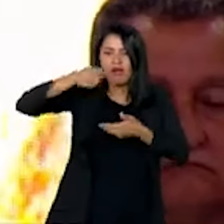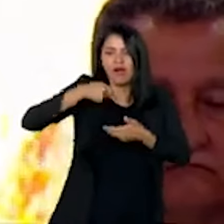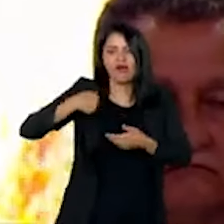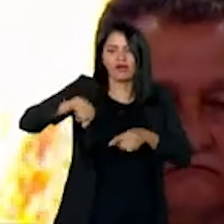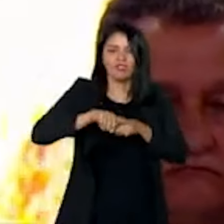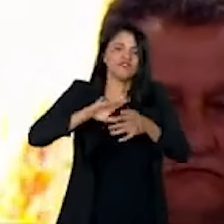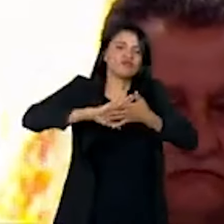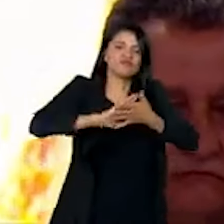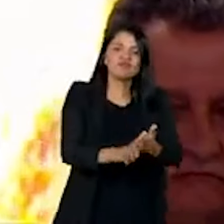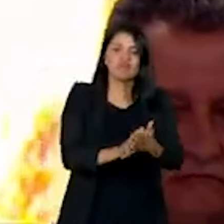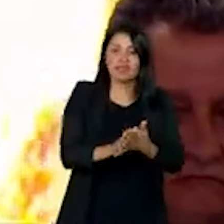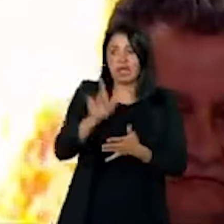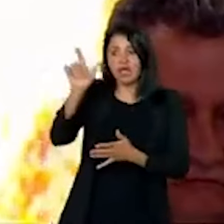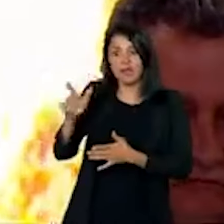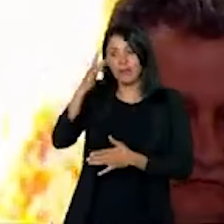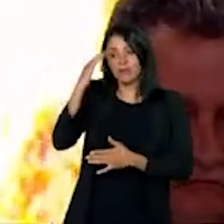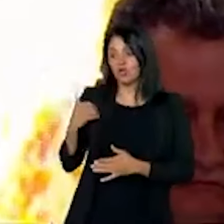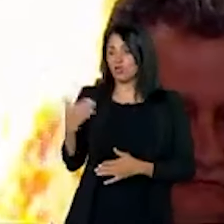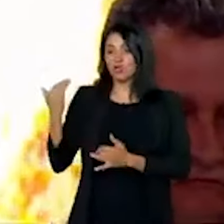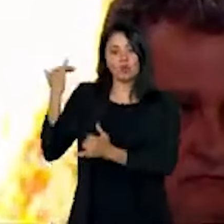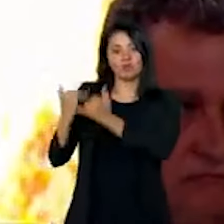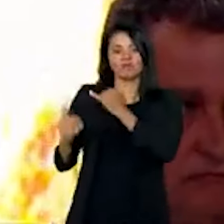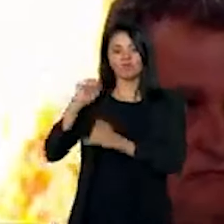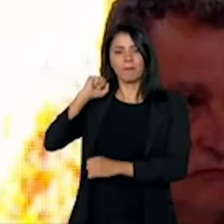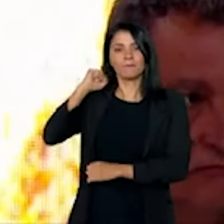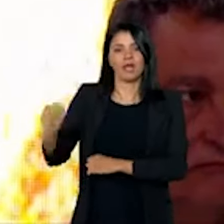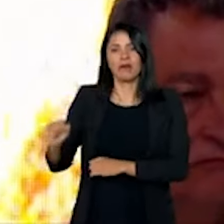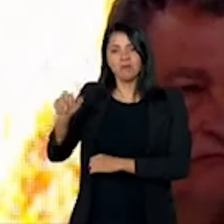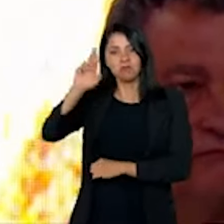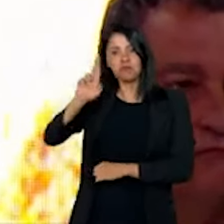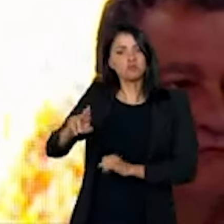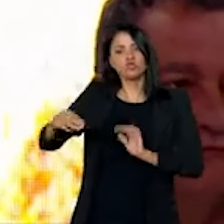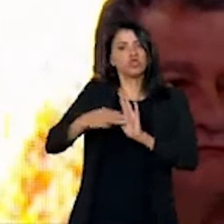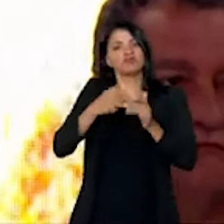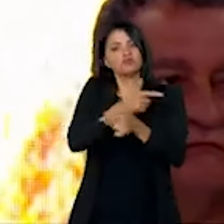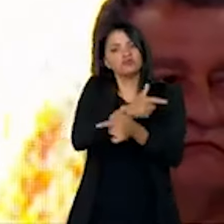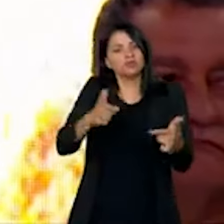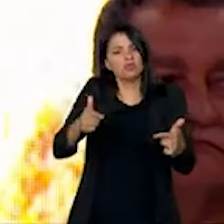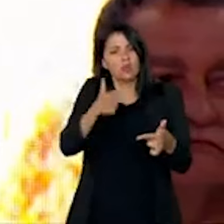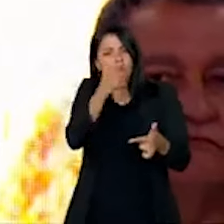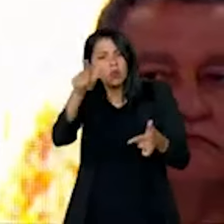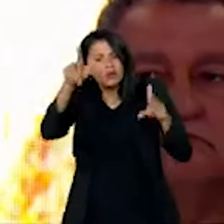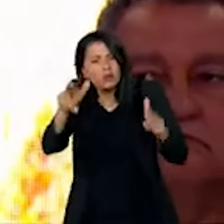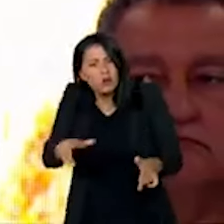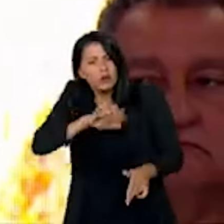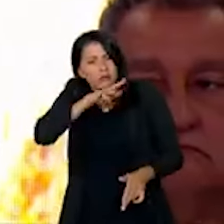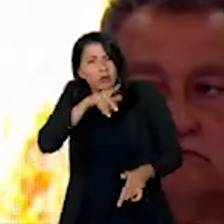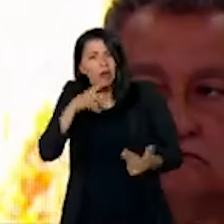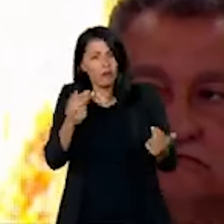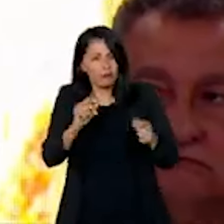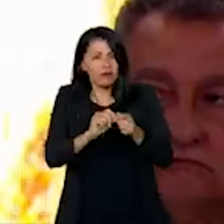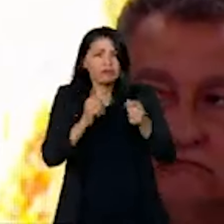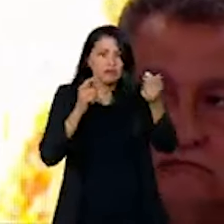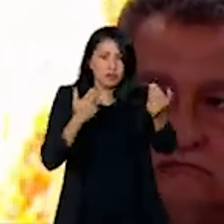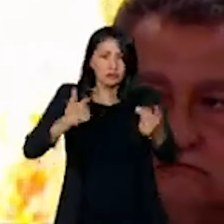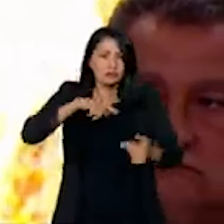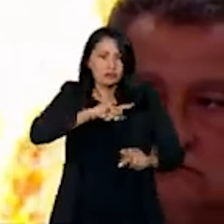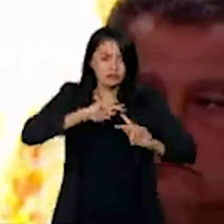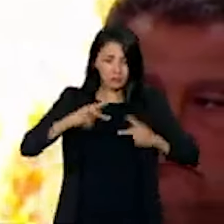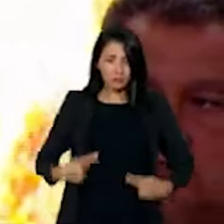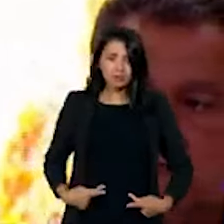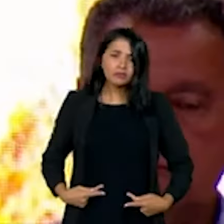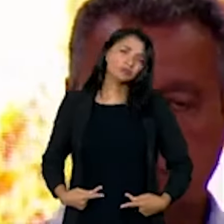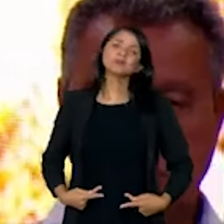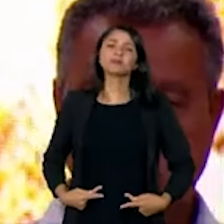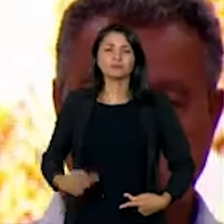e matar o semelhante sem ter nenhuma razão. Não existe outra espécie animal que faça isso. E hoje